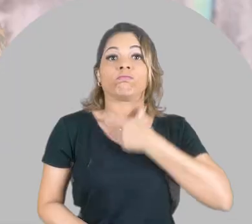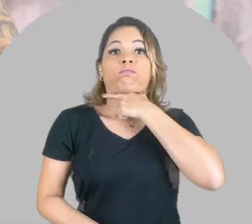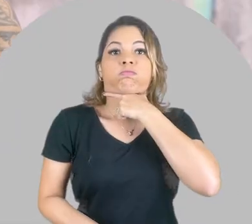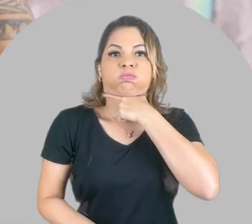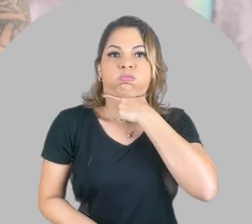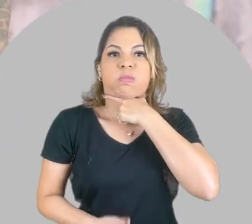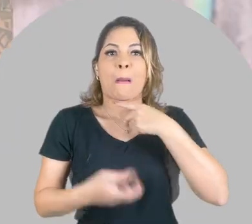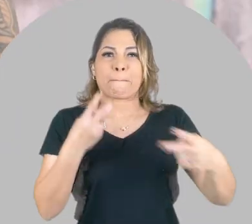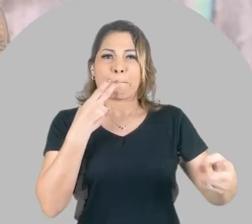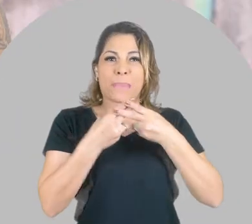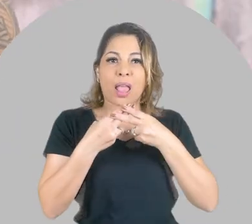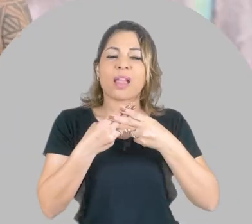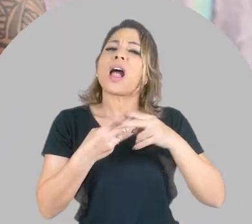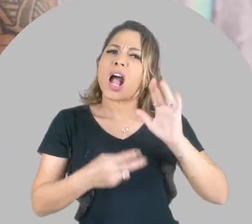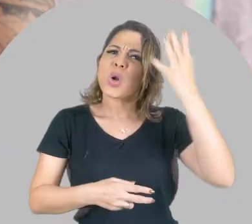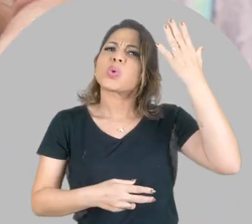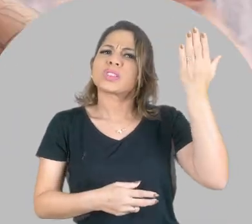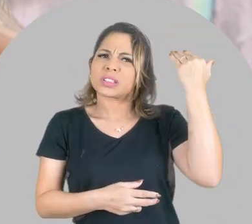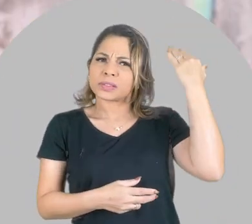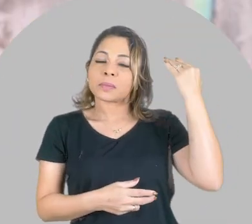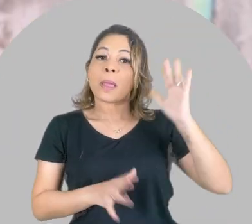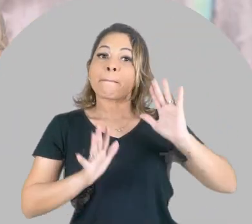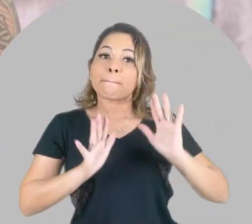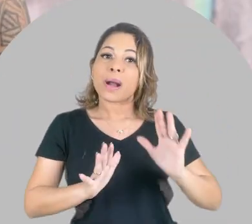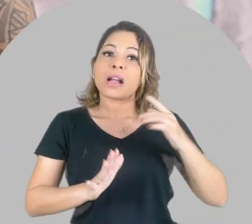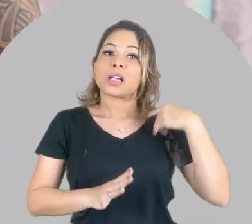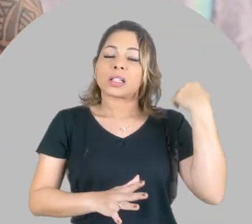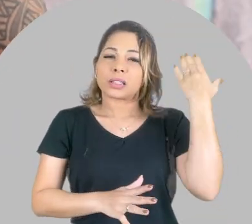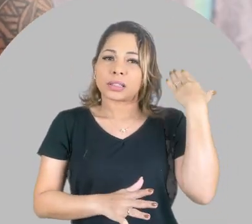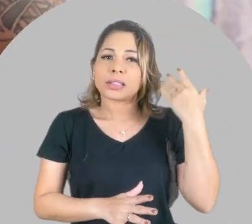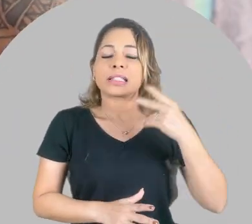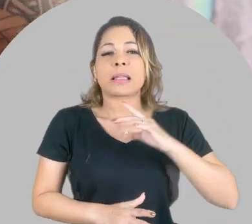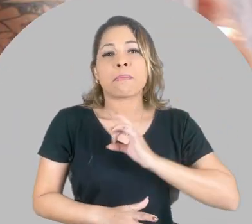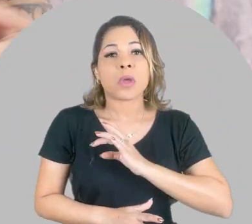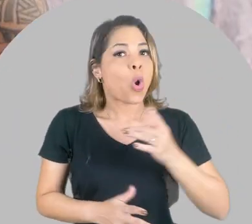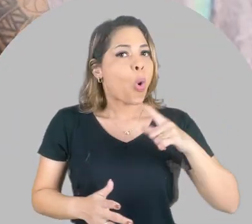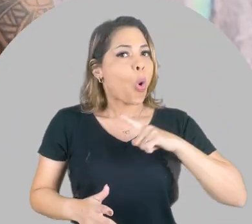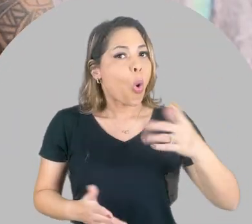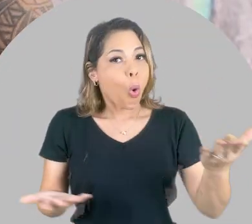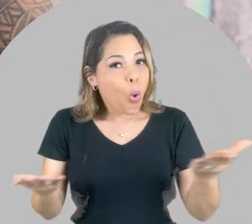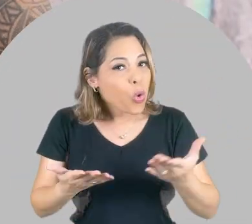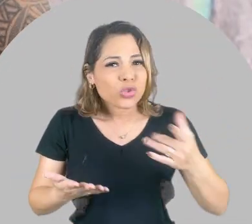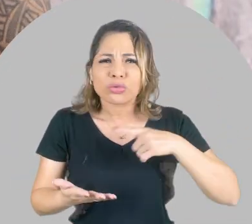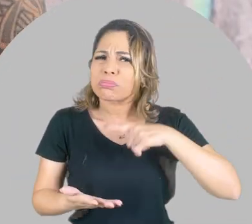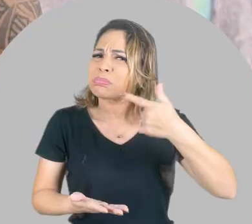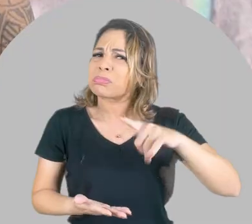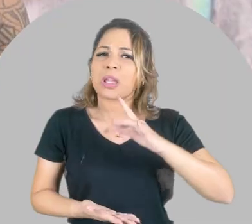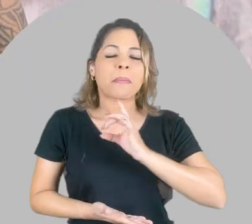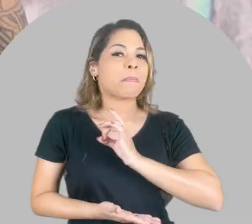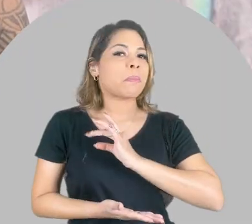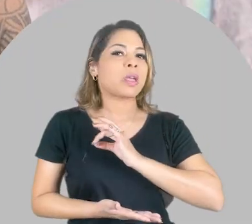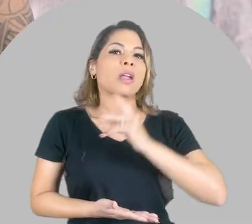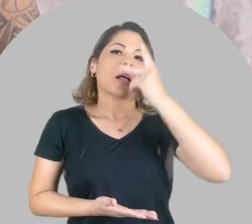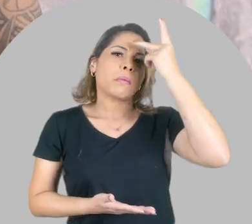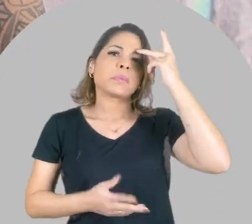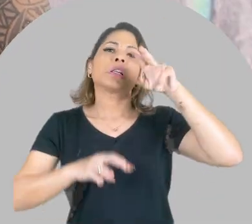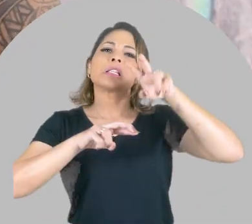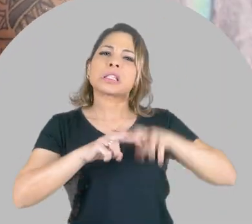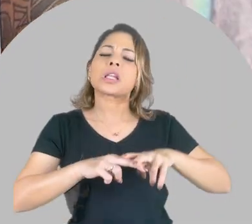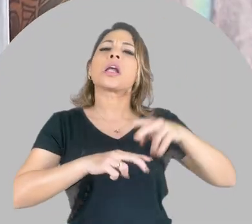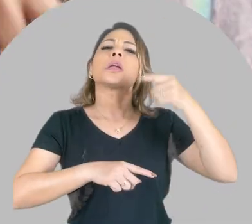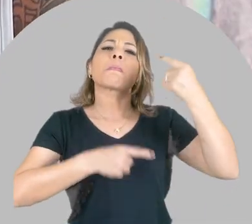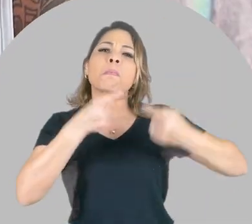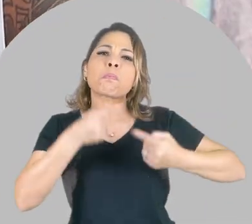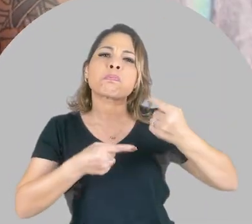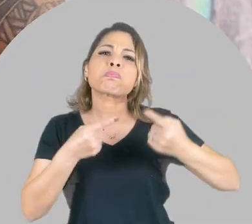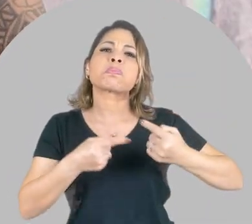uns cachorros, botar coleira na gente, que acabou acontecendo com muitos de nós. Mas a gente tinha medo na época. Hoje em dia já não tem mais esse medo. Hoje em dia a